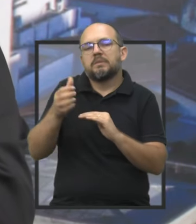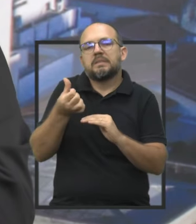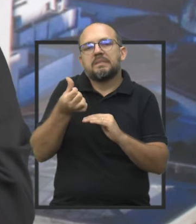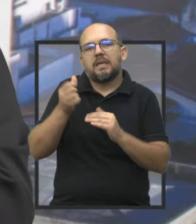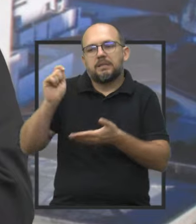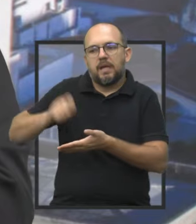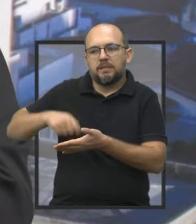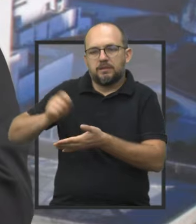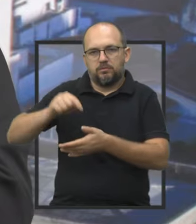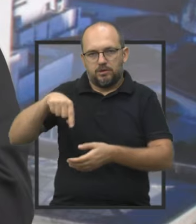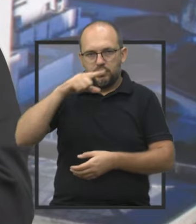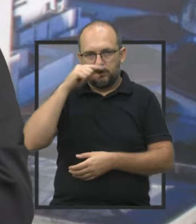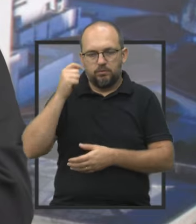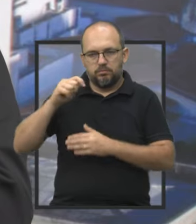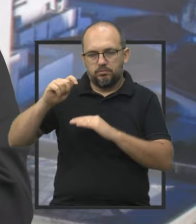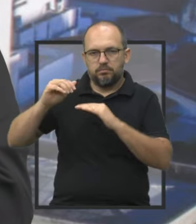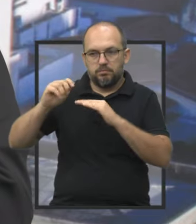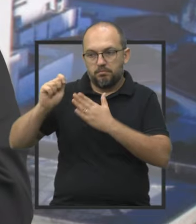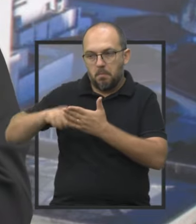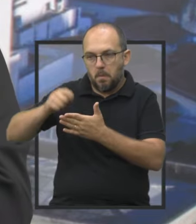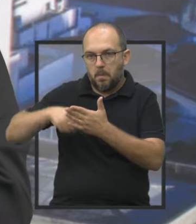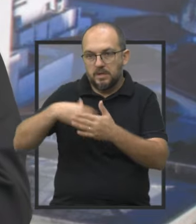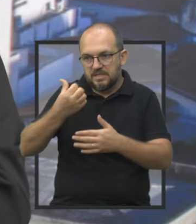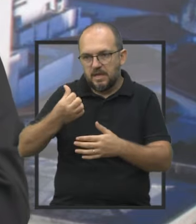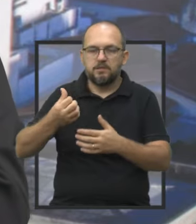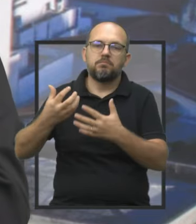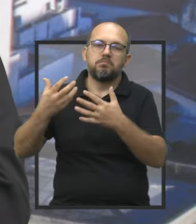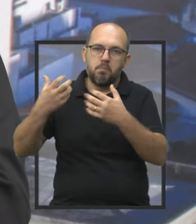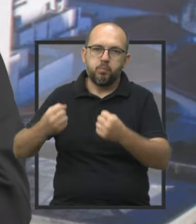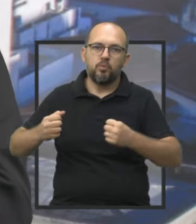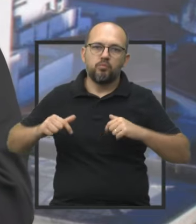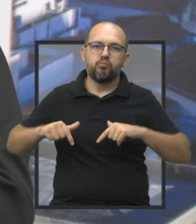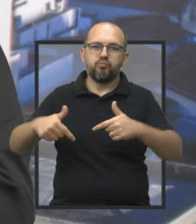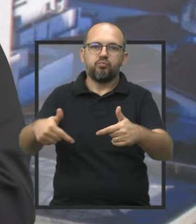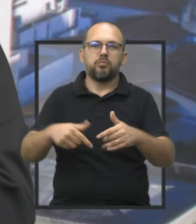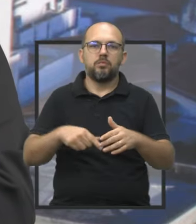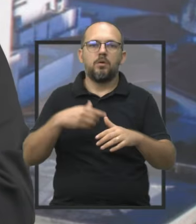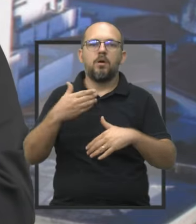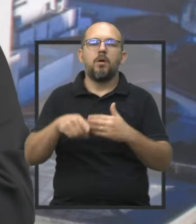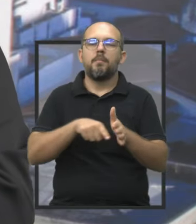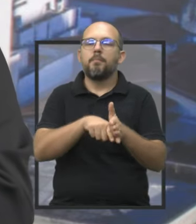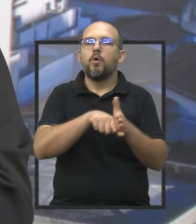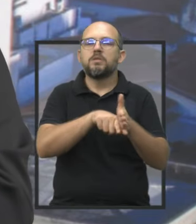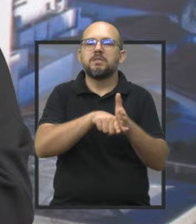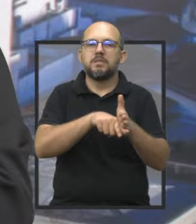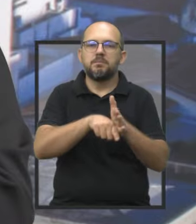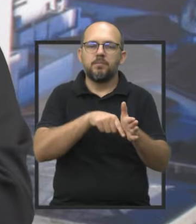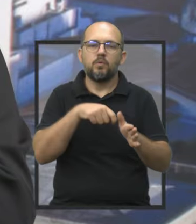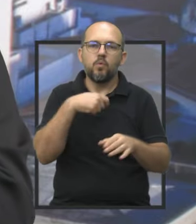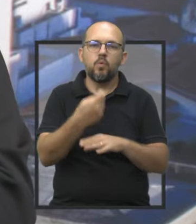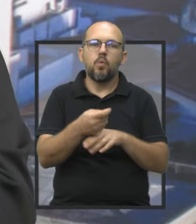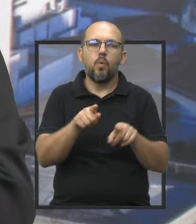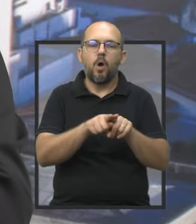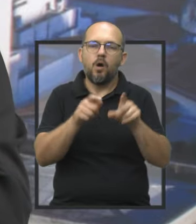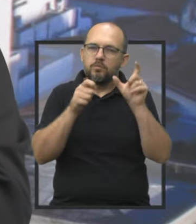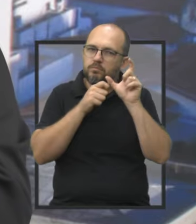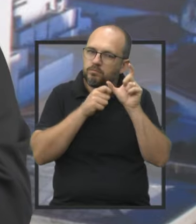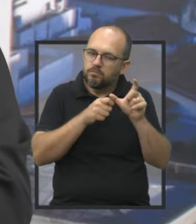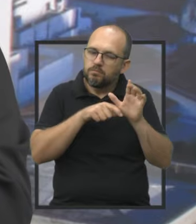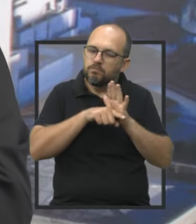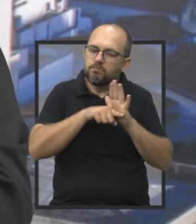assinaturas, no nosso caso de Jaú, para poder ser instaurado esse tipo de procedimento, que é um procedimento de